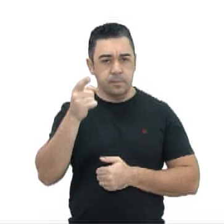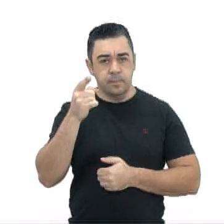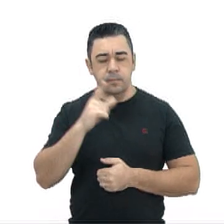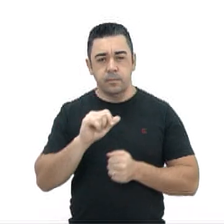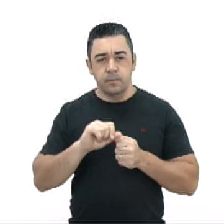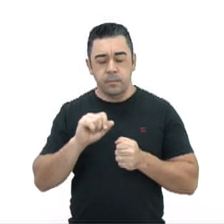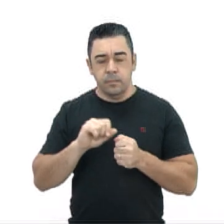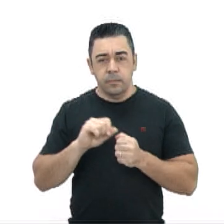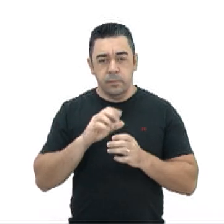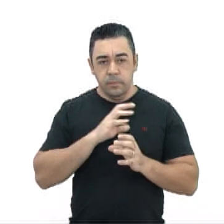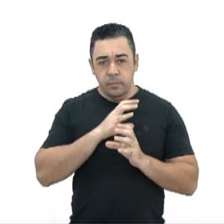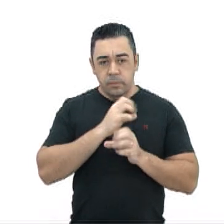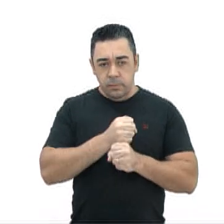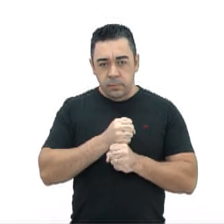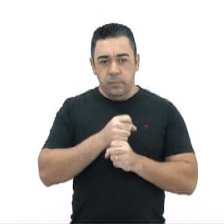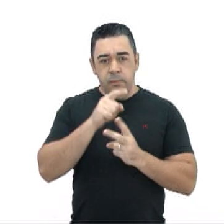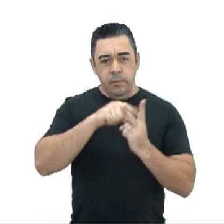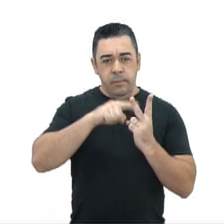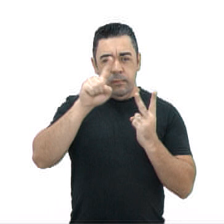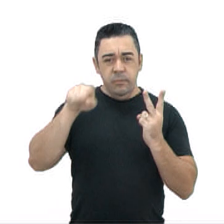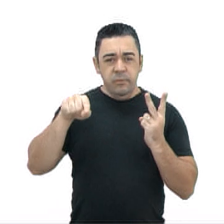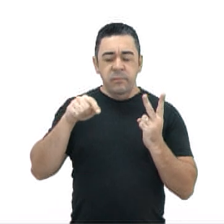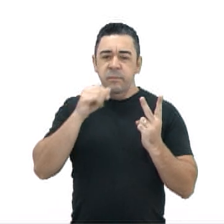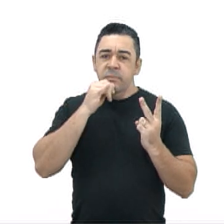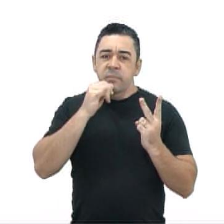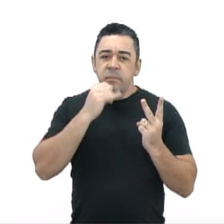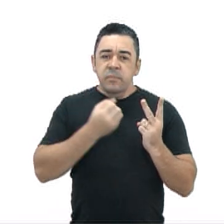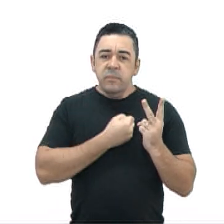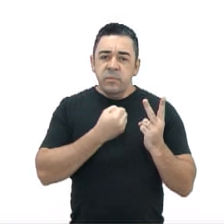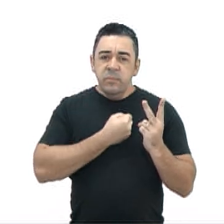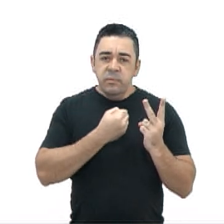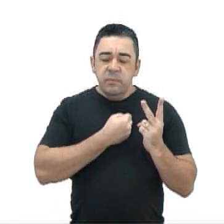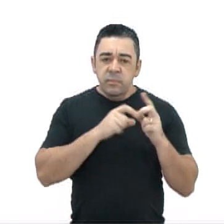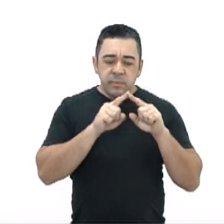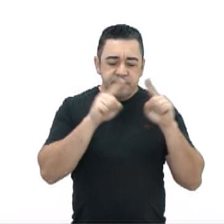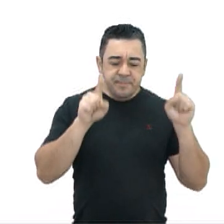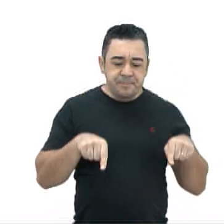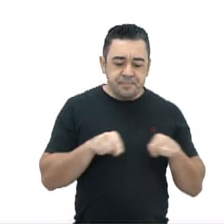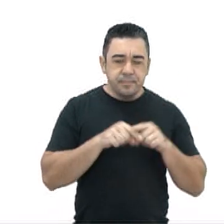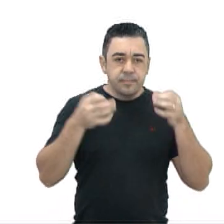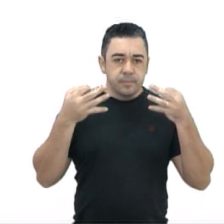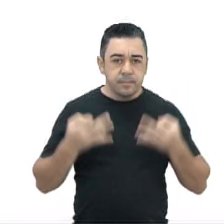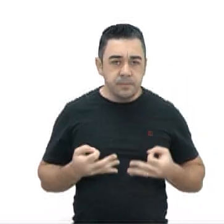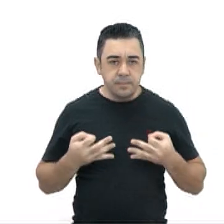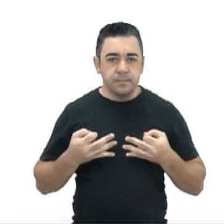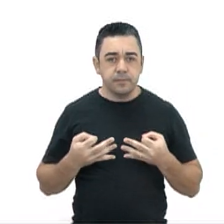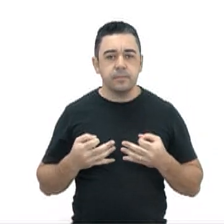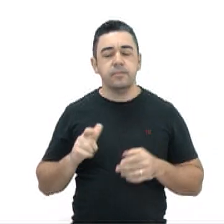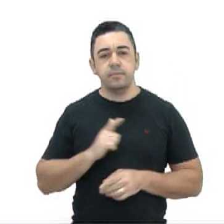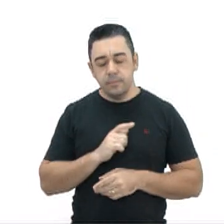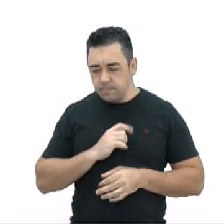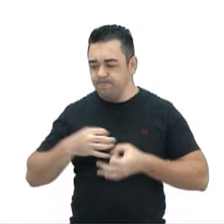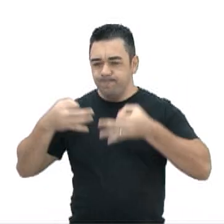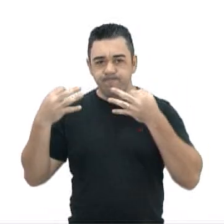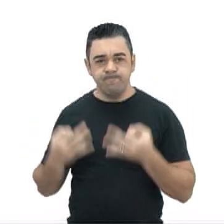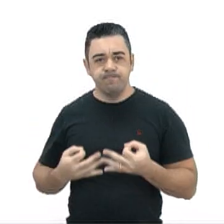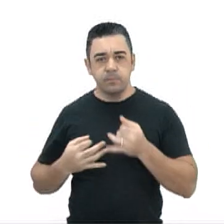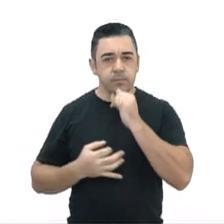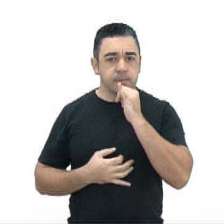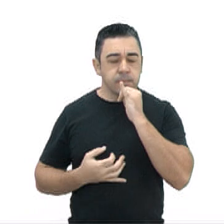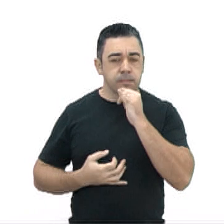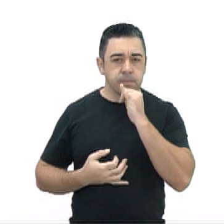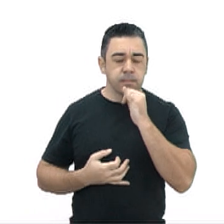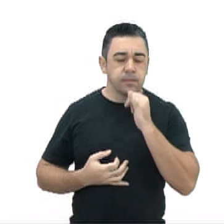raiz quadrada. Apenas números quadrados perfeitos têm raiz quadrada exata, certo?